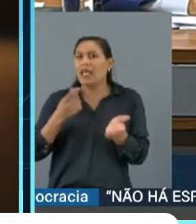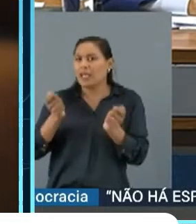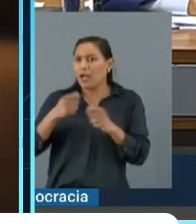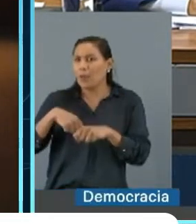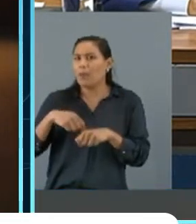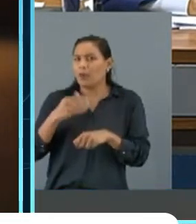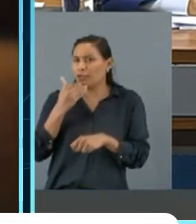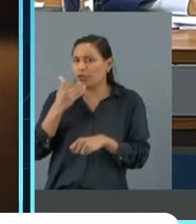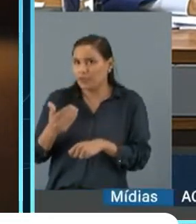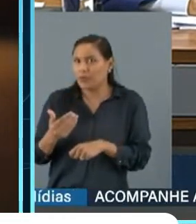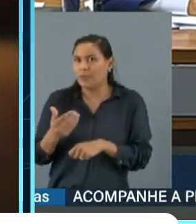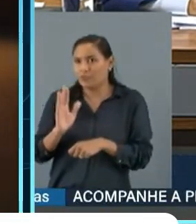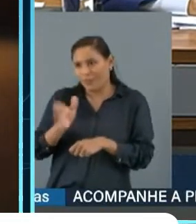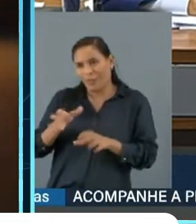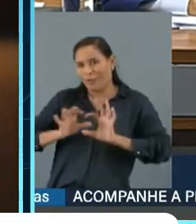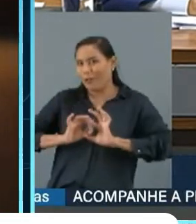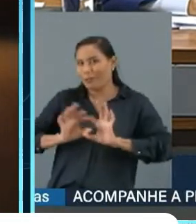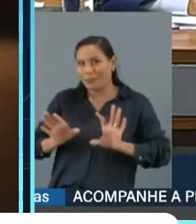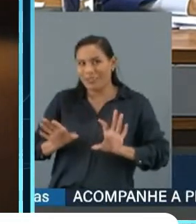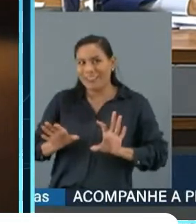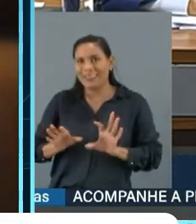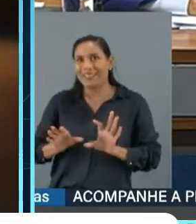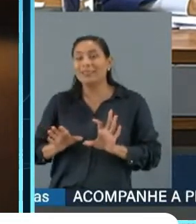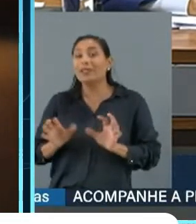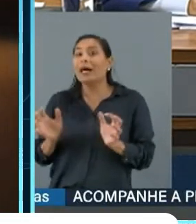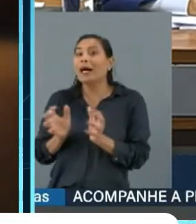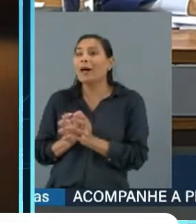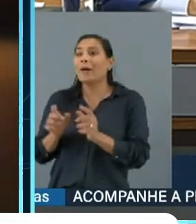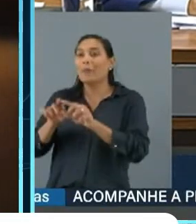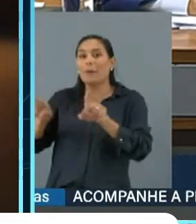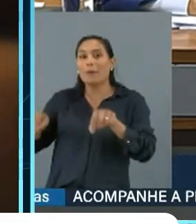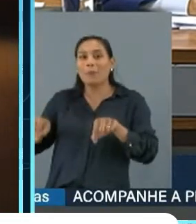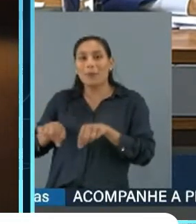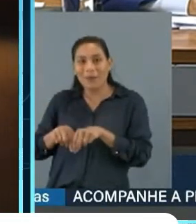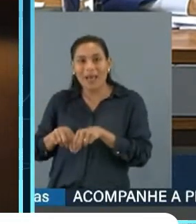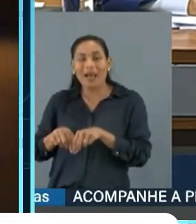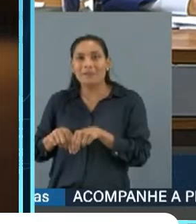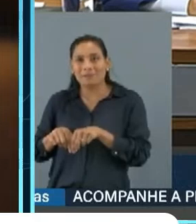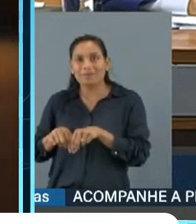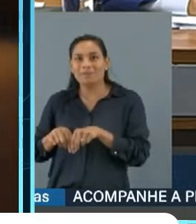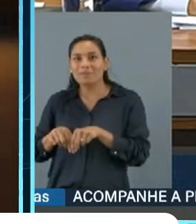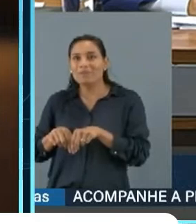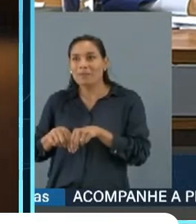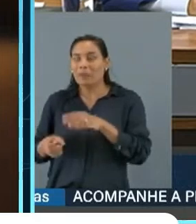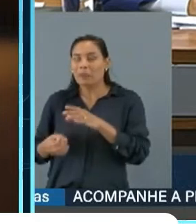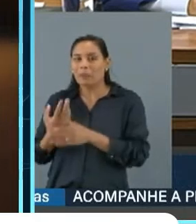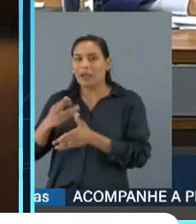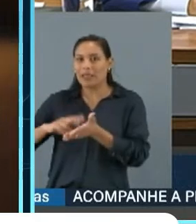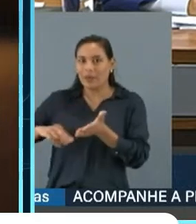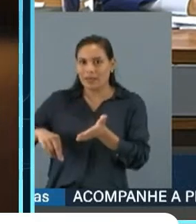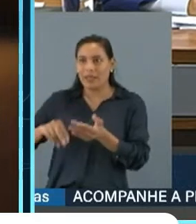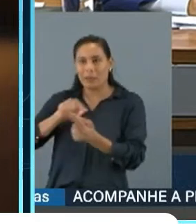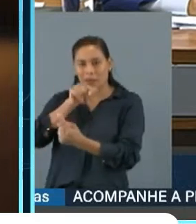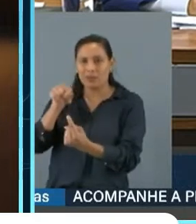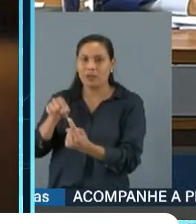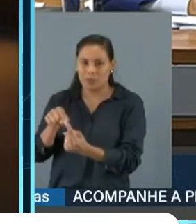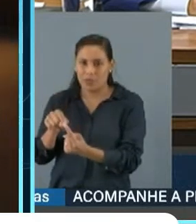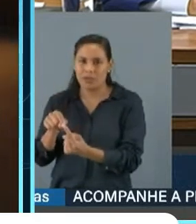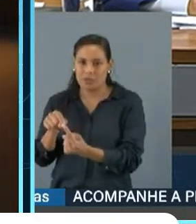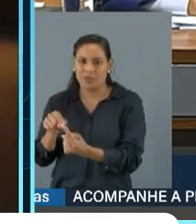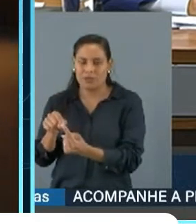processos desses parlamentares estão na mão dos ministros. E muitos ministros estão na mão